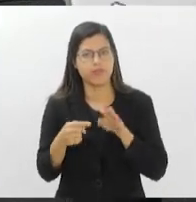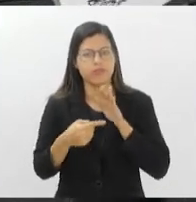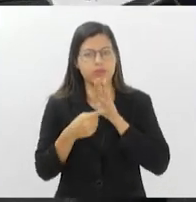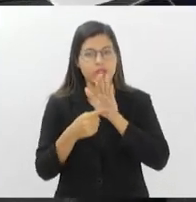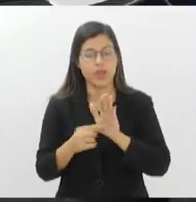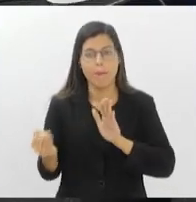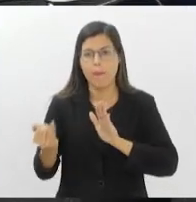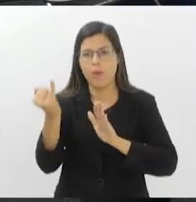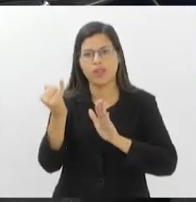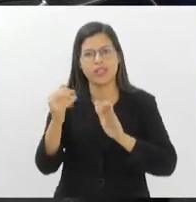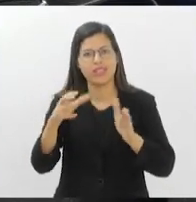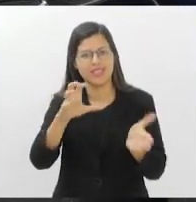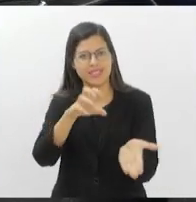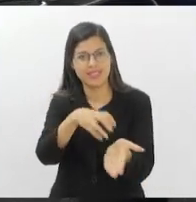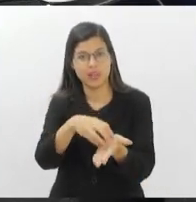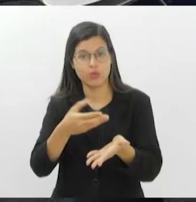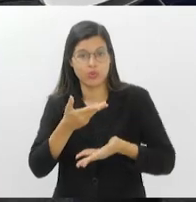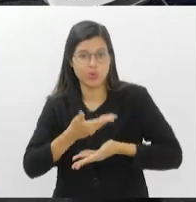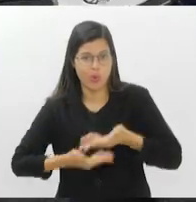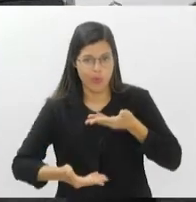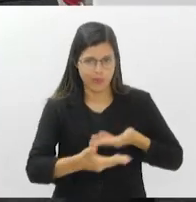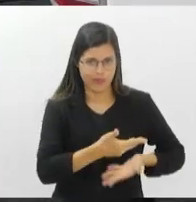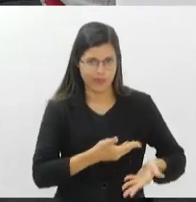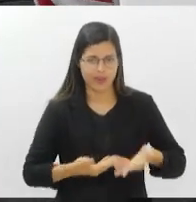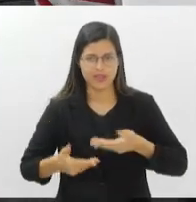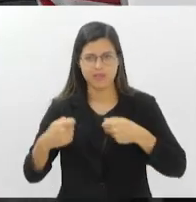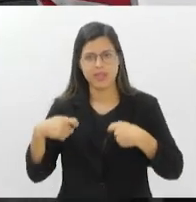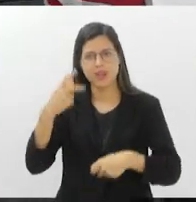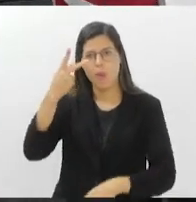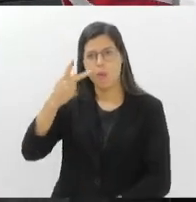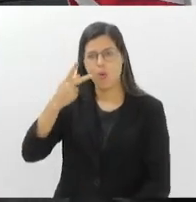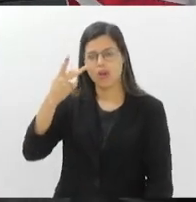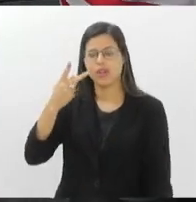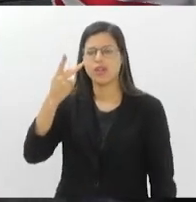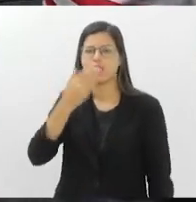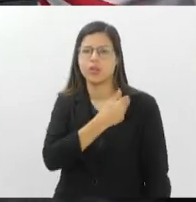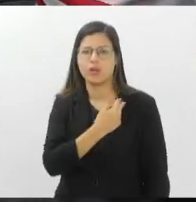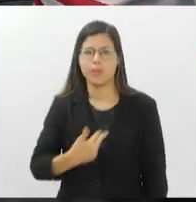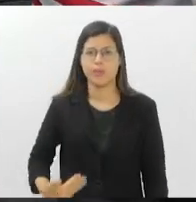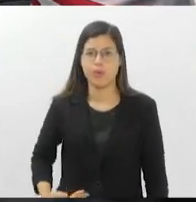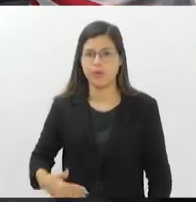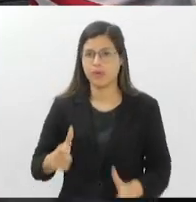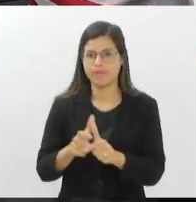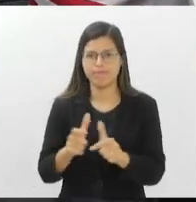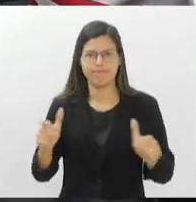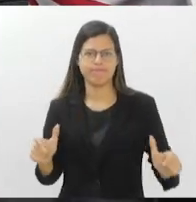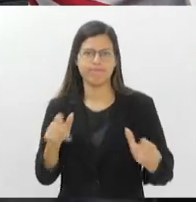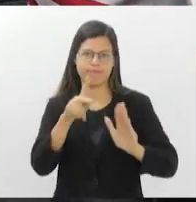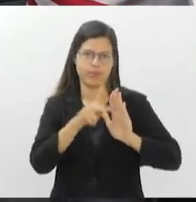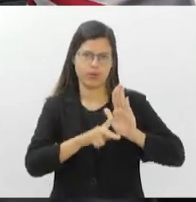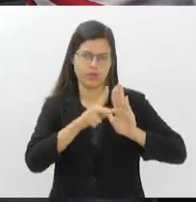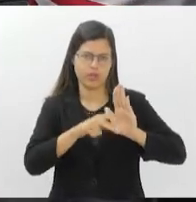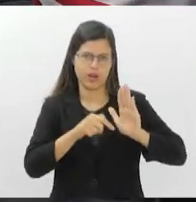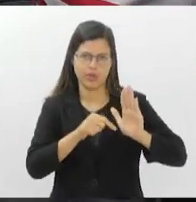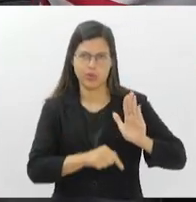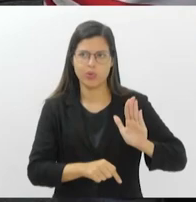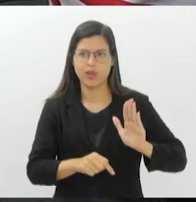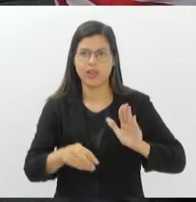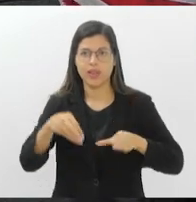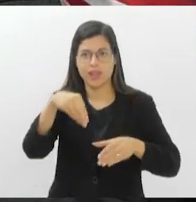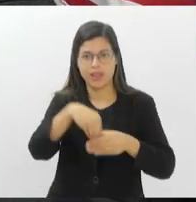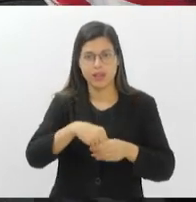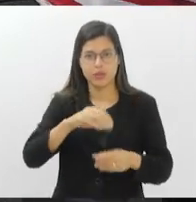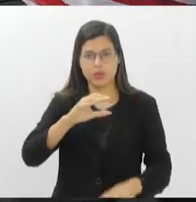de convivência. Precisamos de políticas públicas que ampliem esse projeto. Dentro do